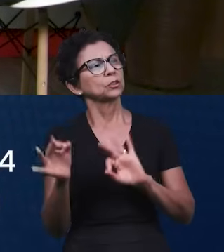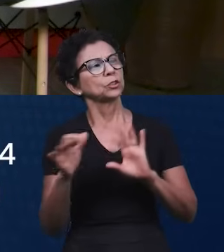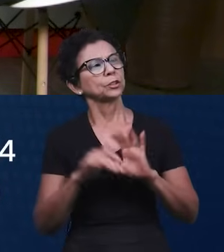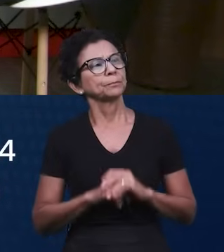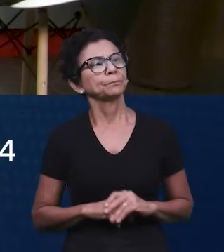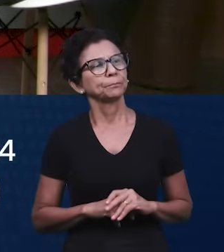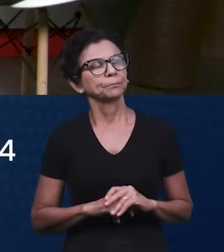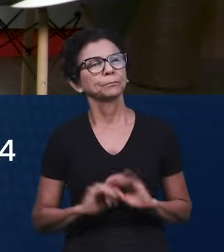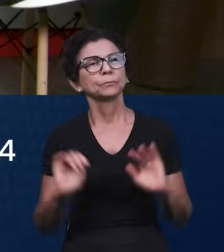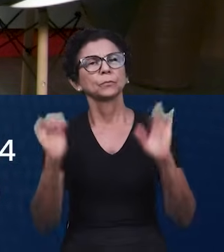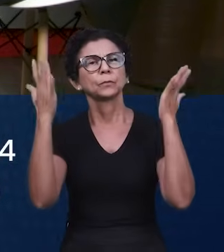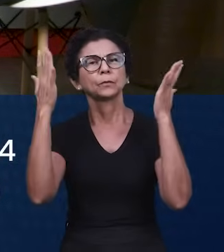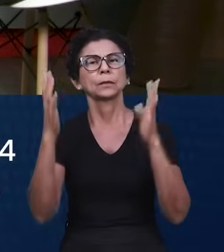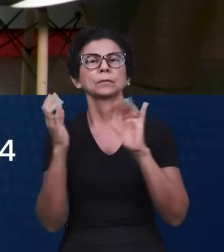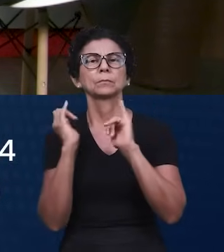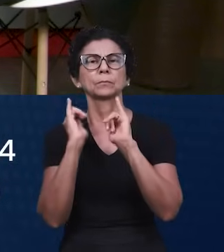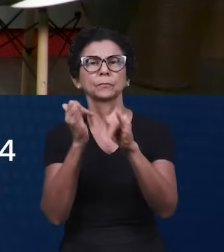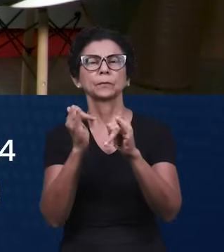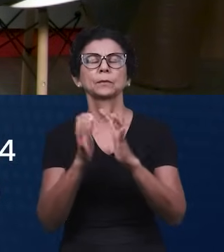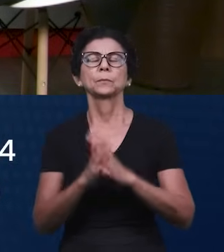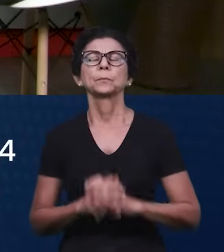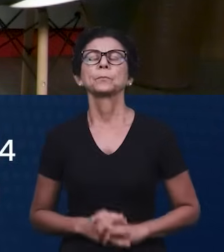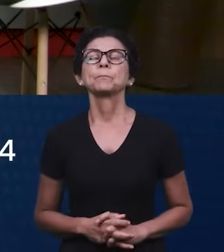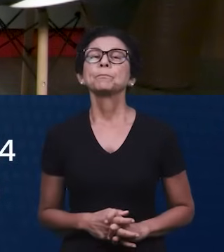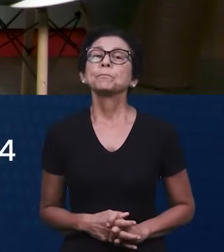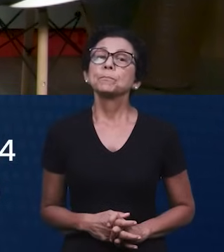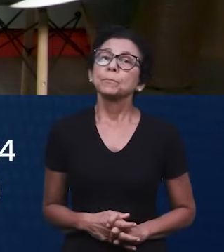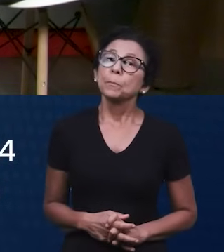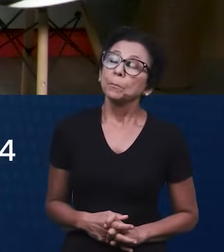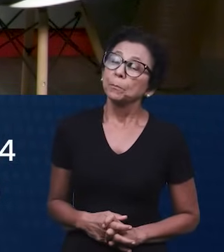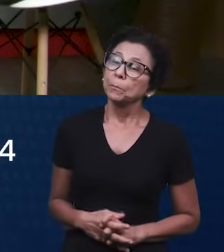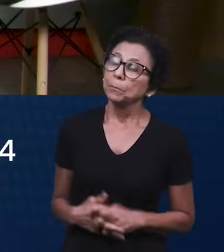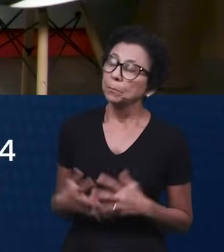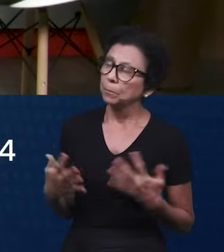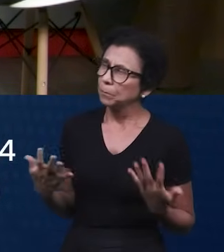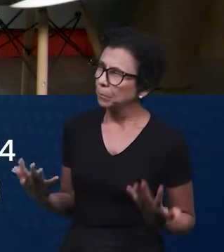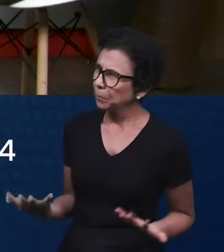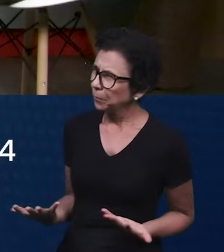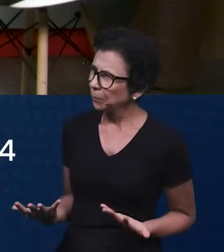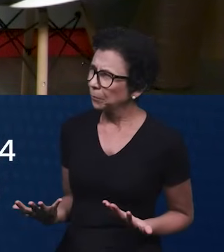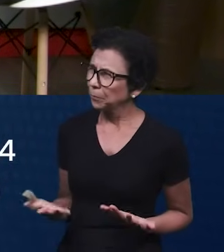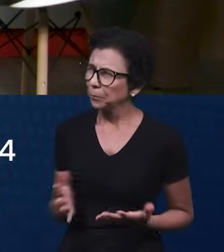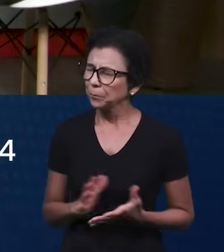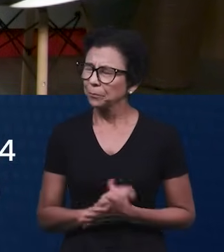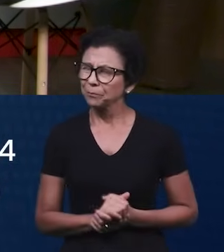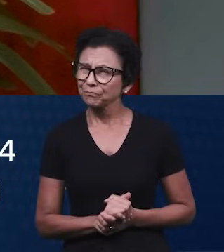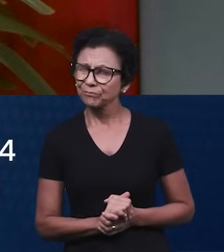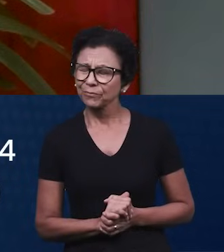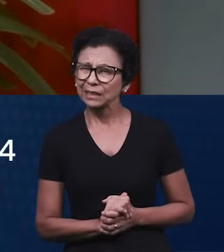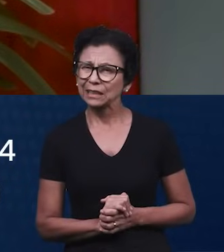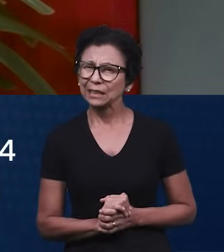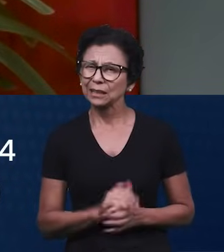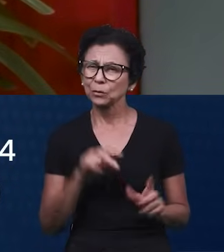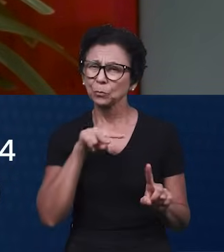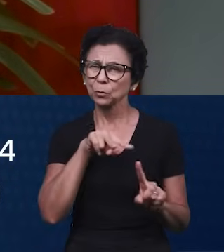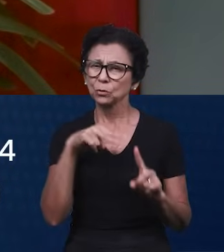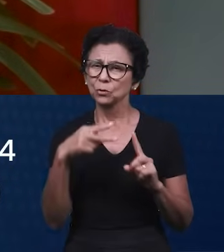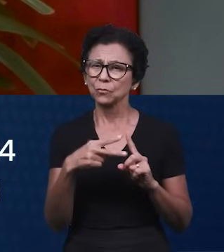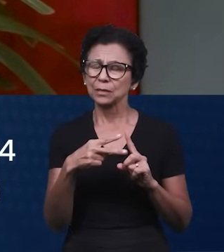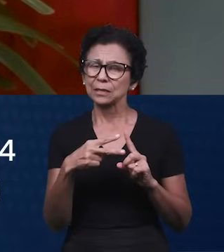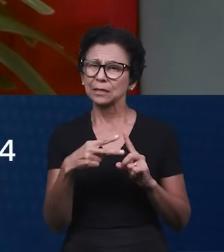É interessante, pastor Daíso, que do ponto de vista de alcance da Rádio Manaim, da TV